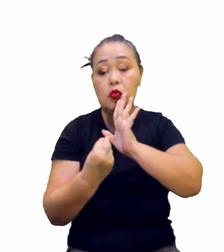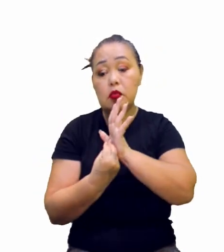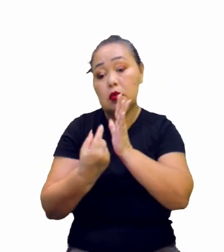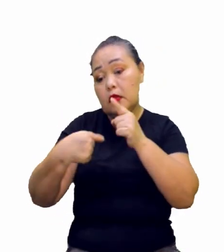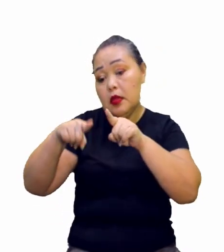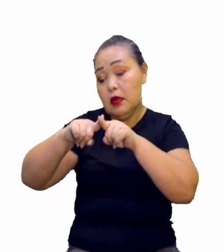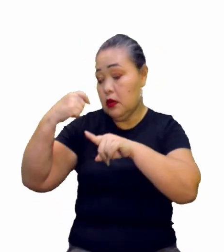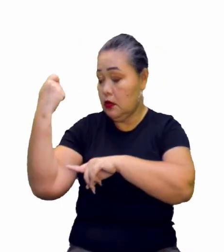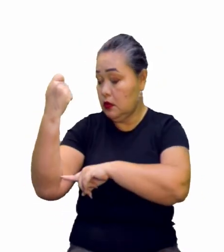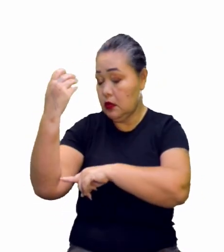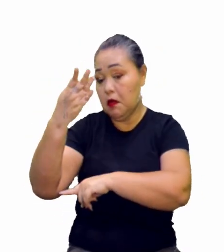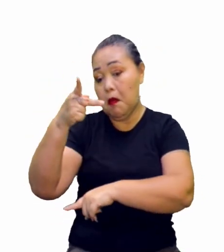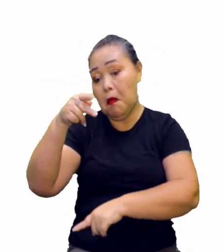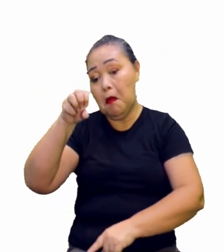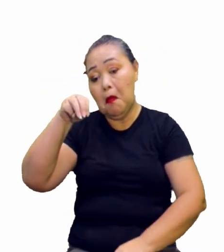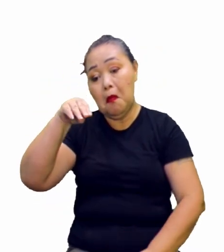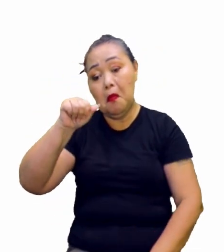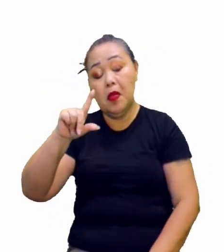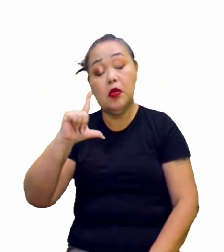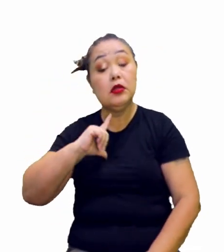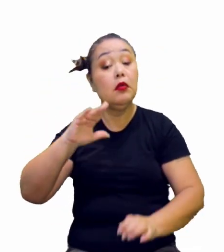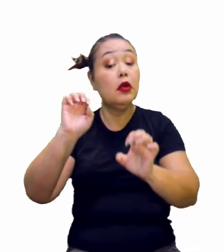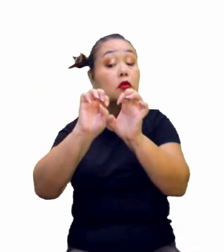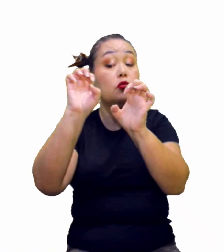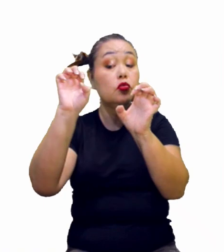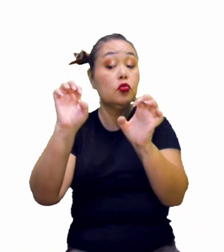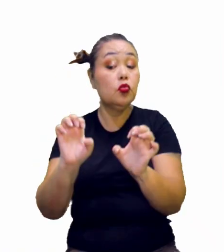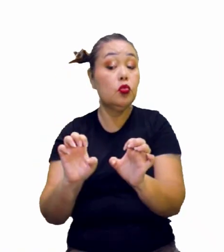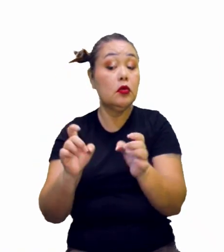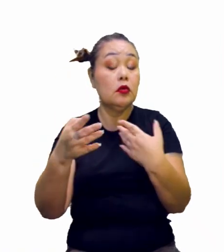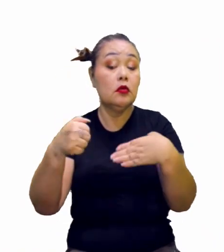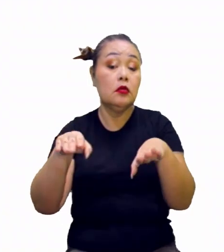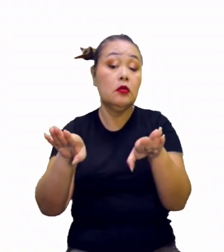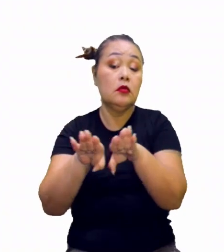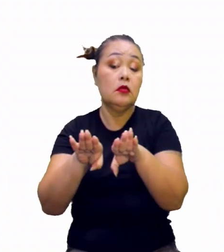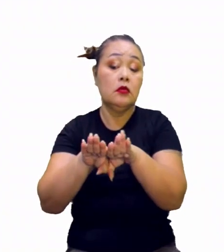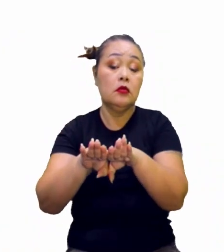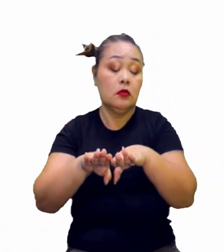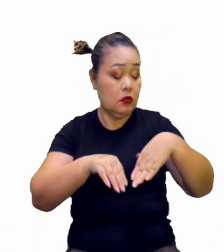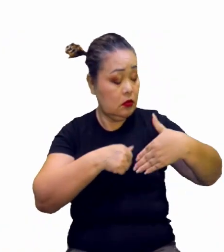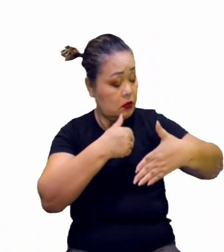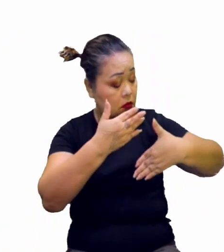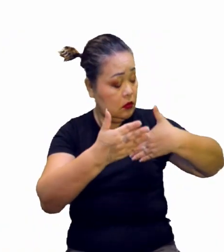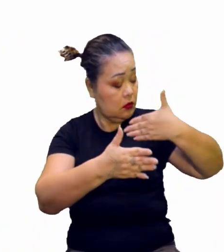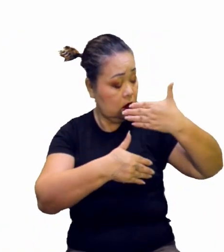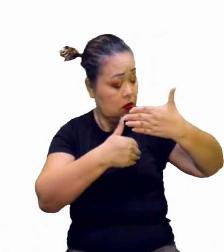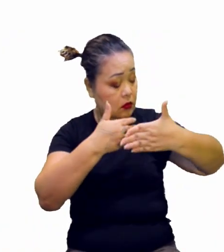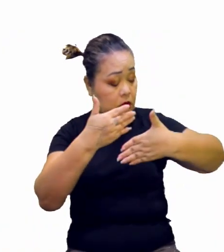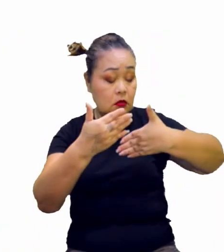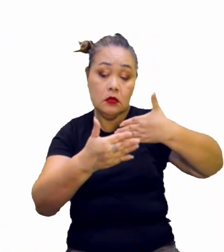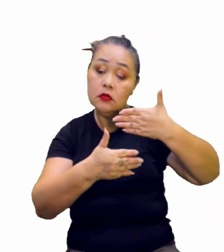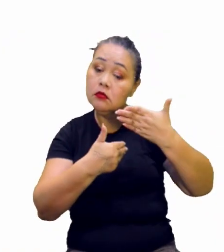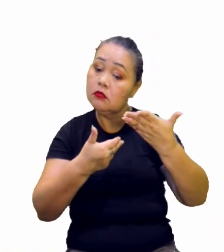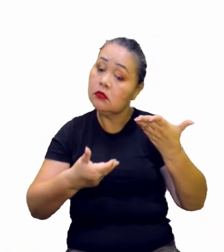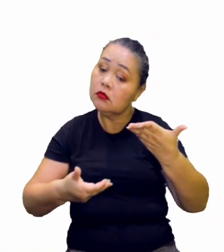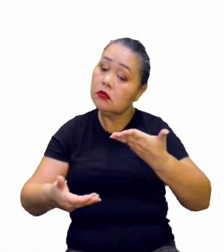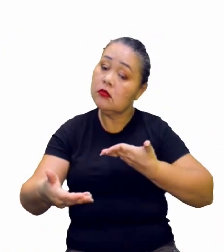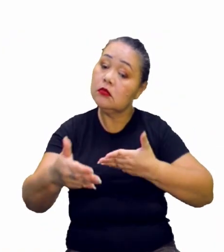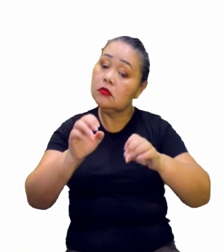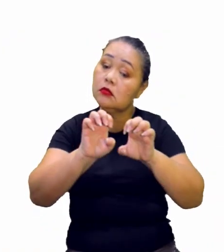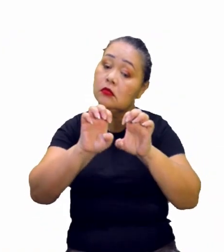nós temos aí a estrutura e também esse processo aonde a interação, a